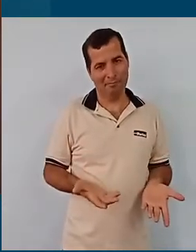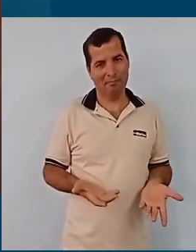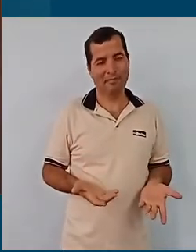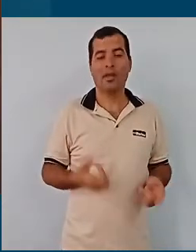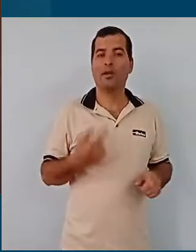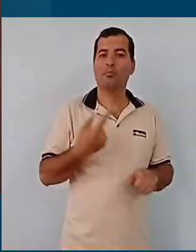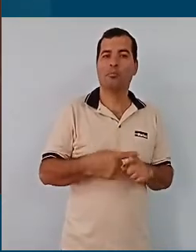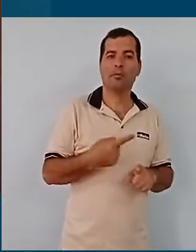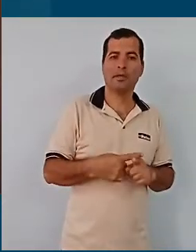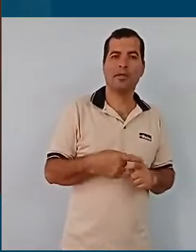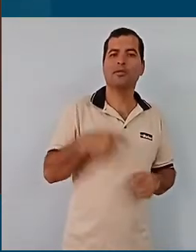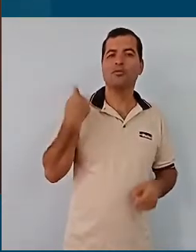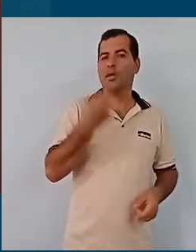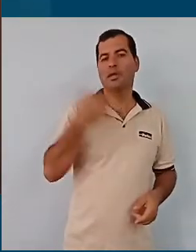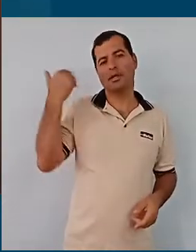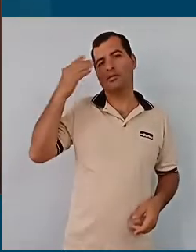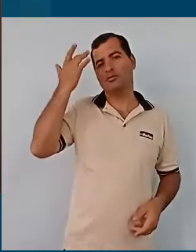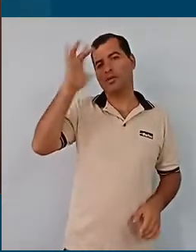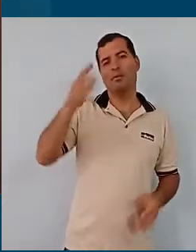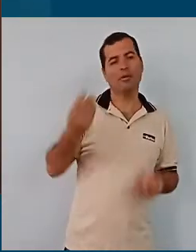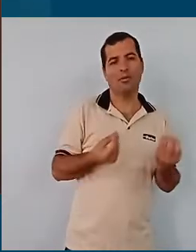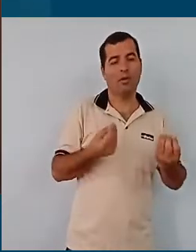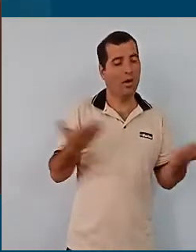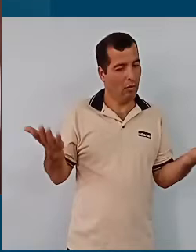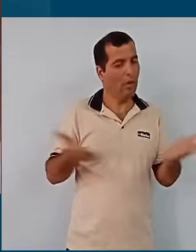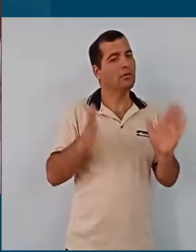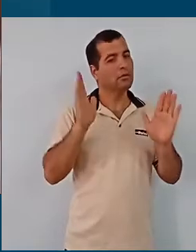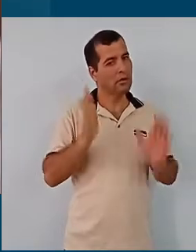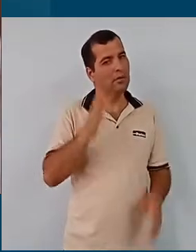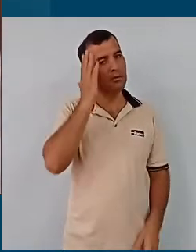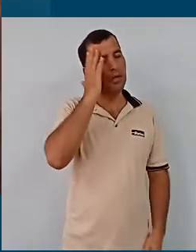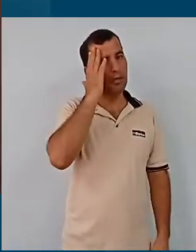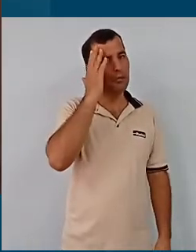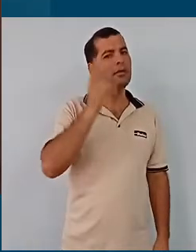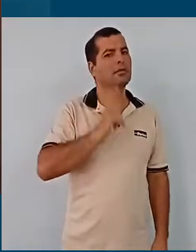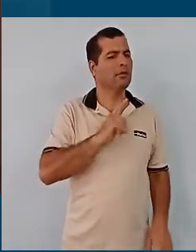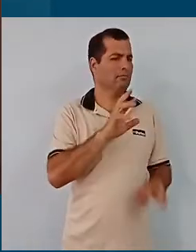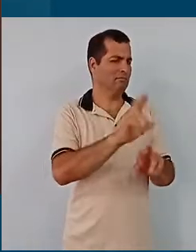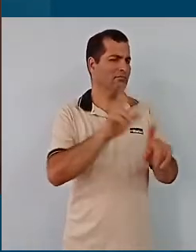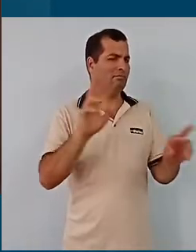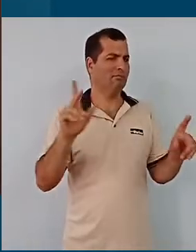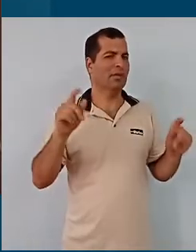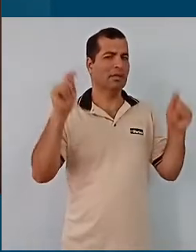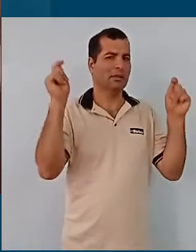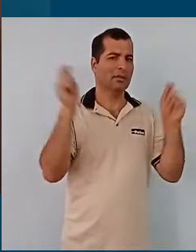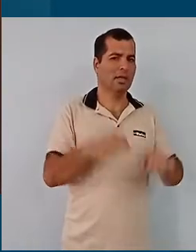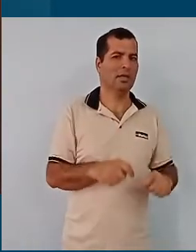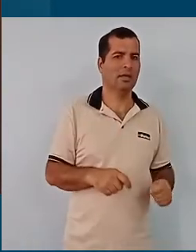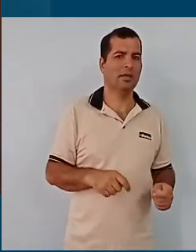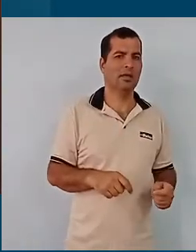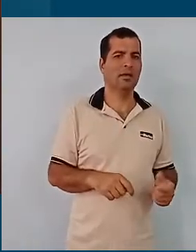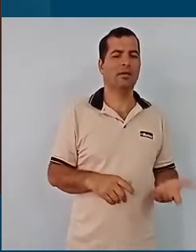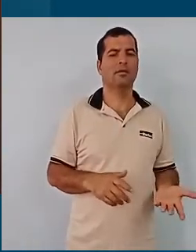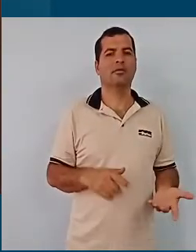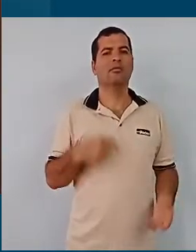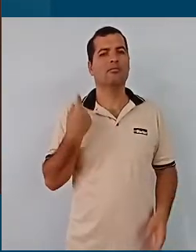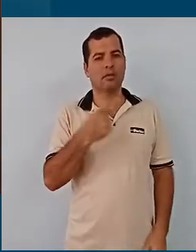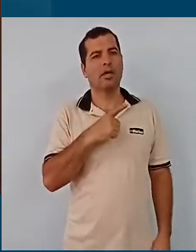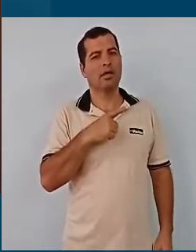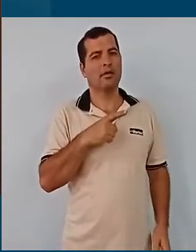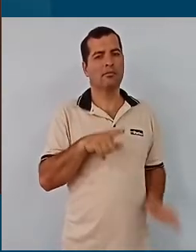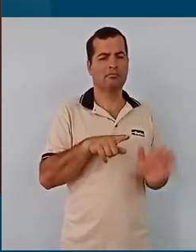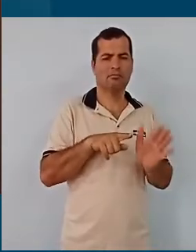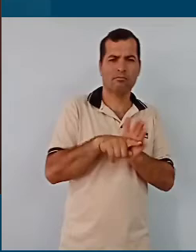gente sabia fazer. Mas hoje a gente tem muitas alternativas, por conta de tantas teorias feitas, por conta